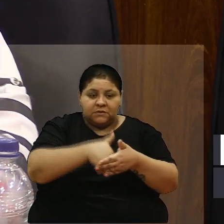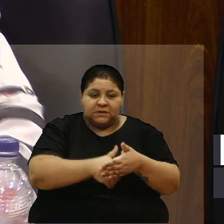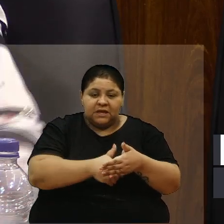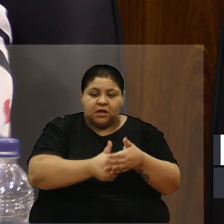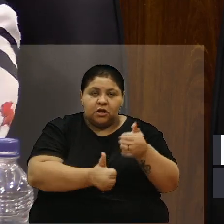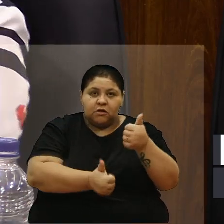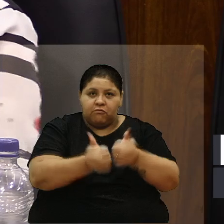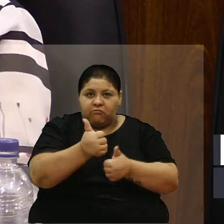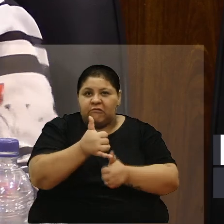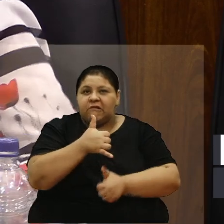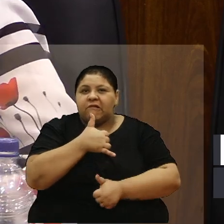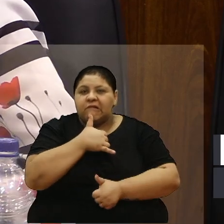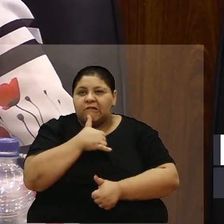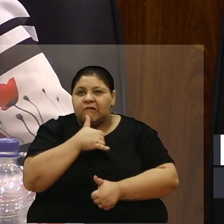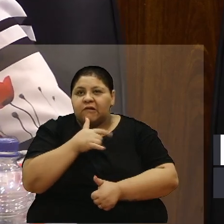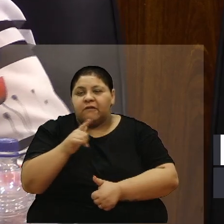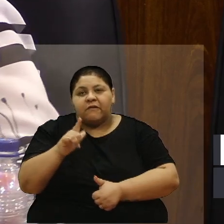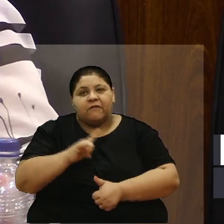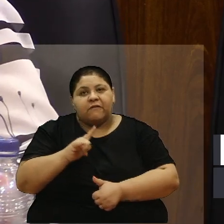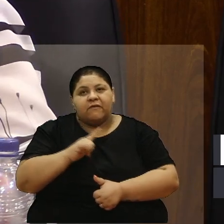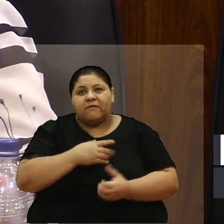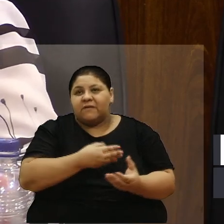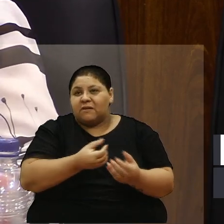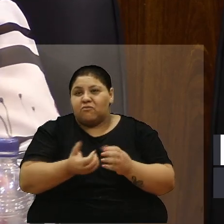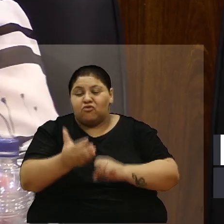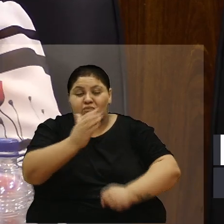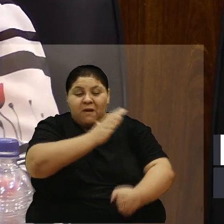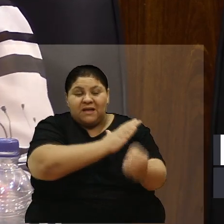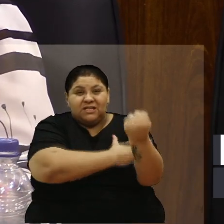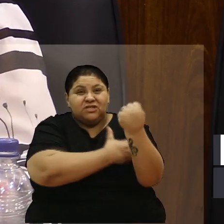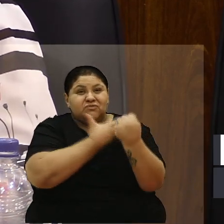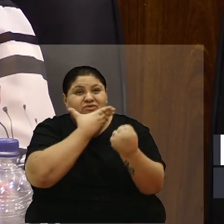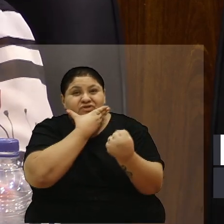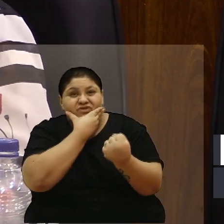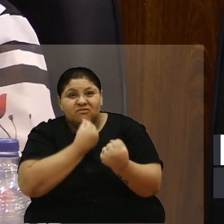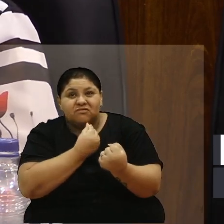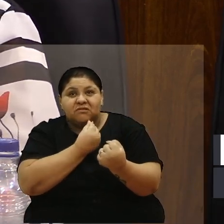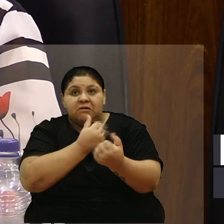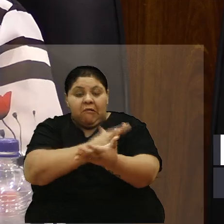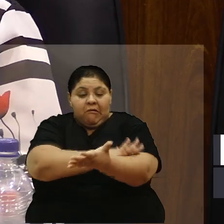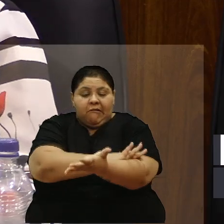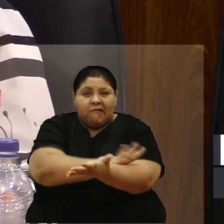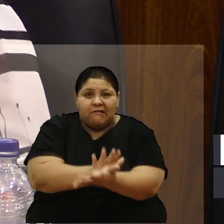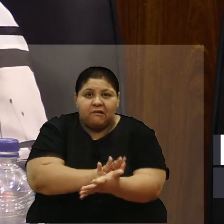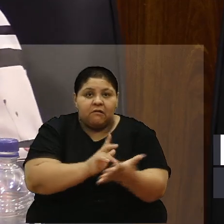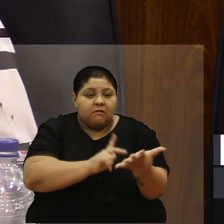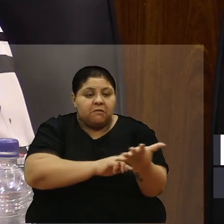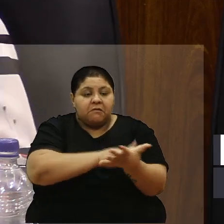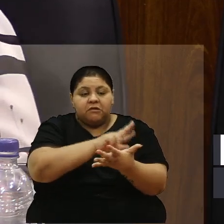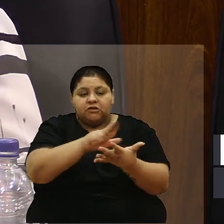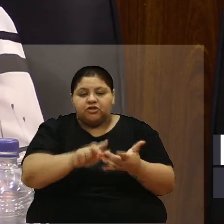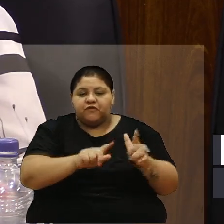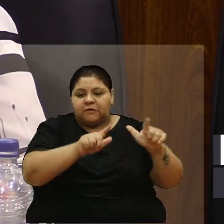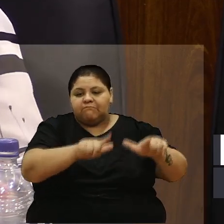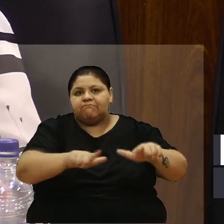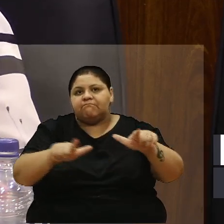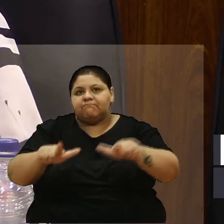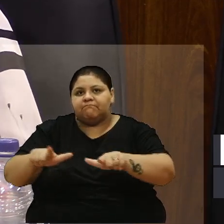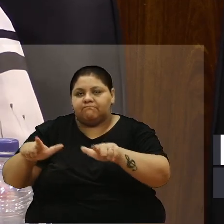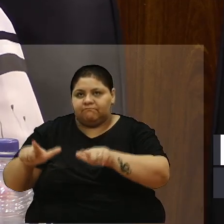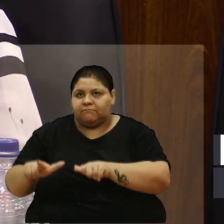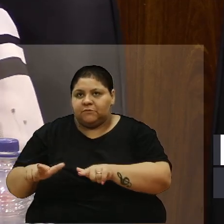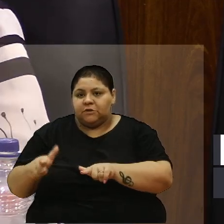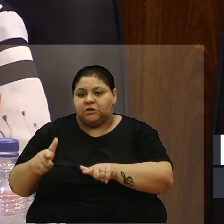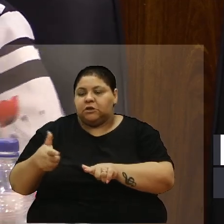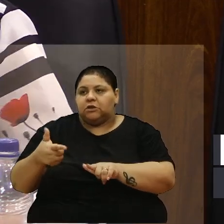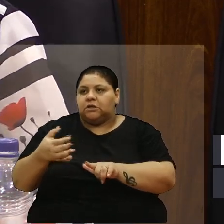futebol, infelizmente, a gente ainda tem muito machismo, muito racismo e em diversos espaços essa colocação de que